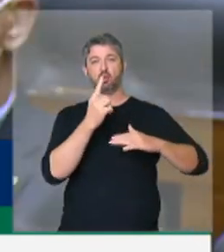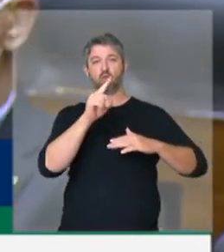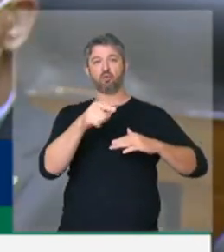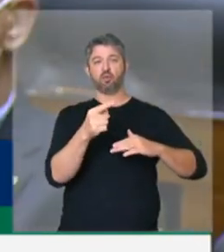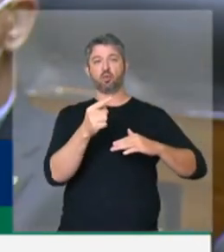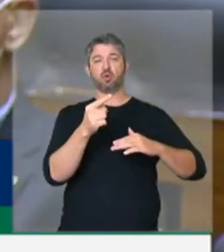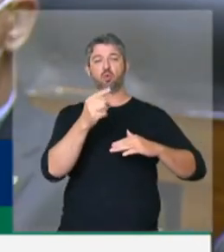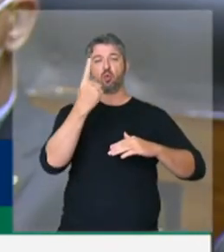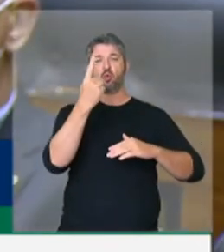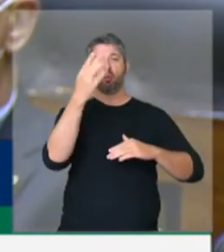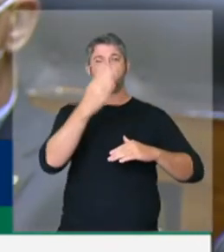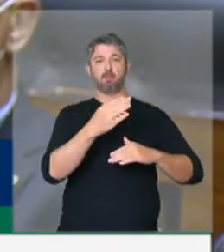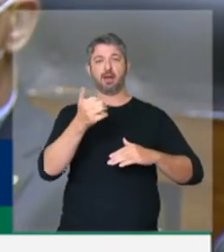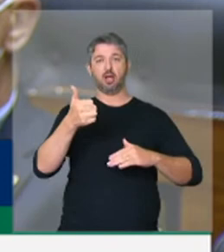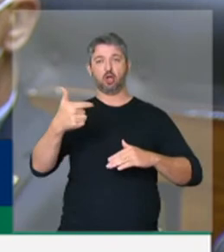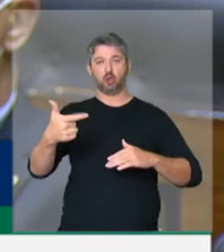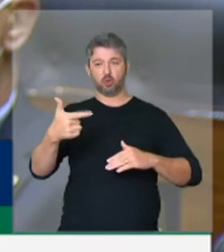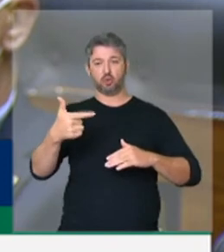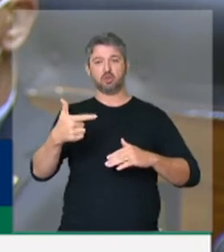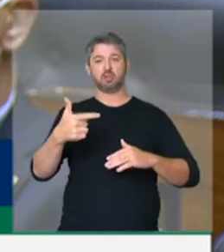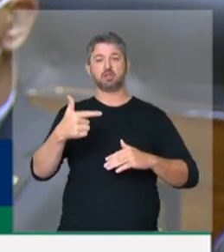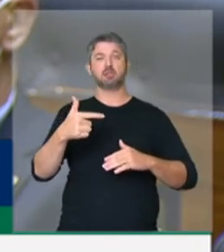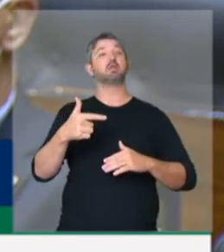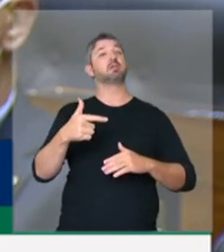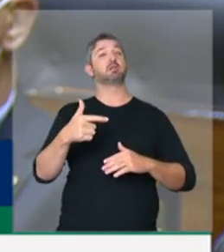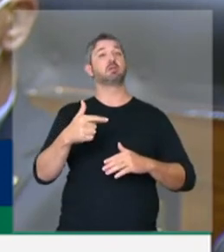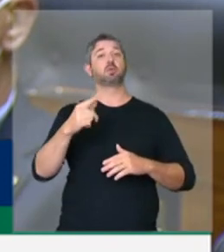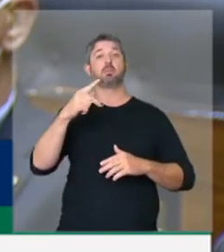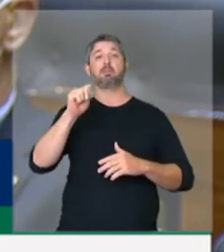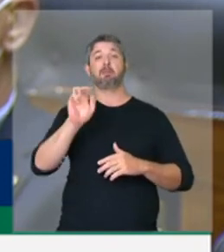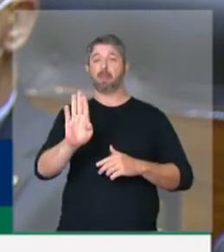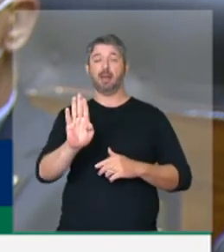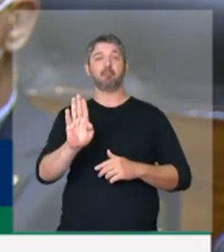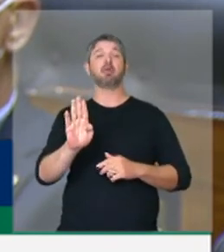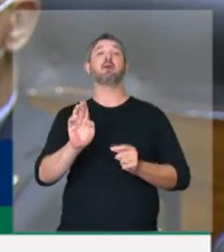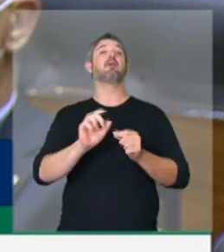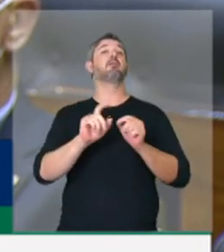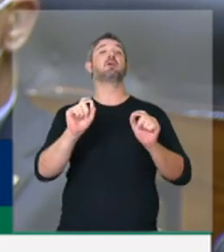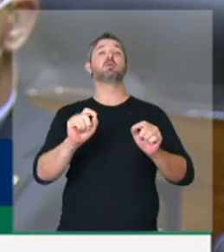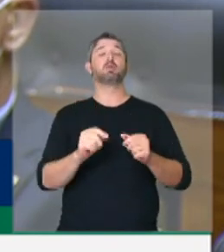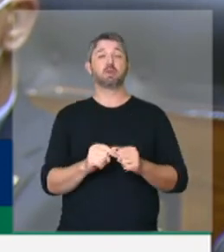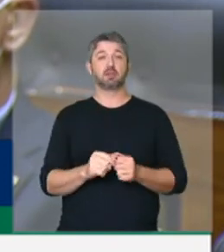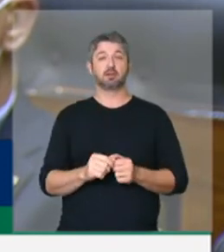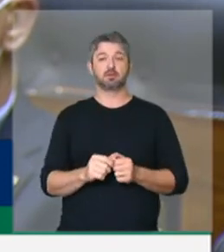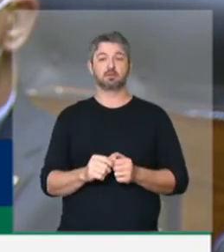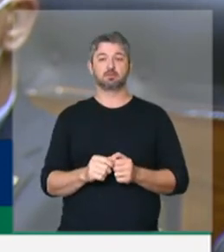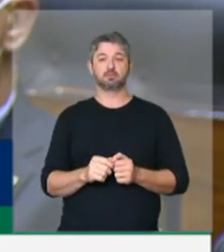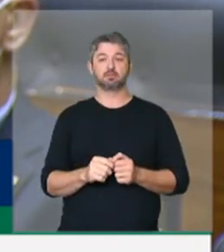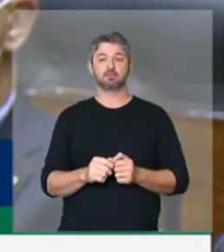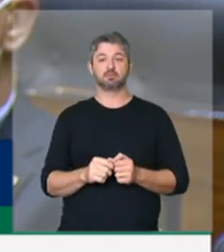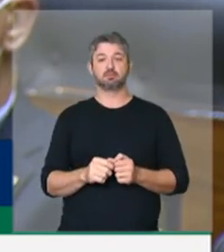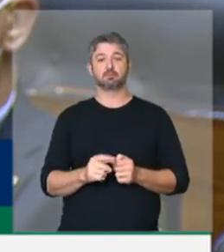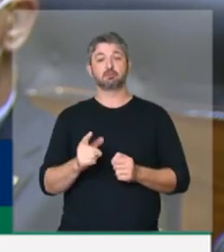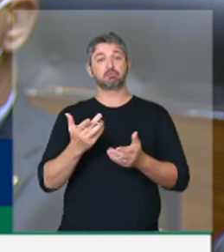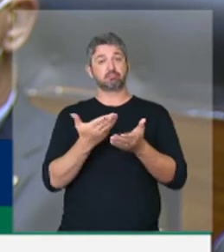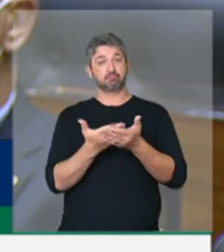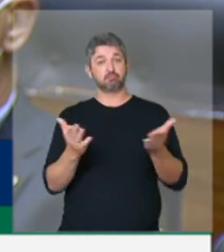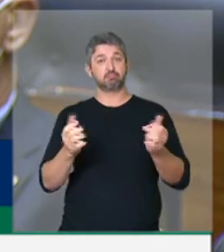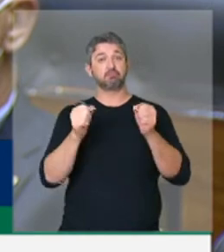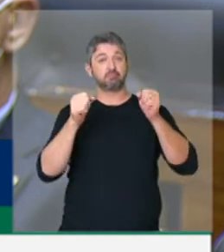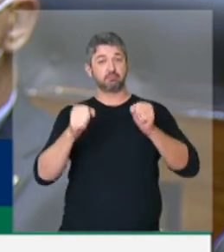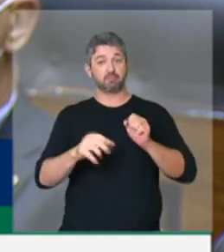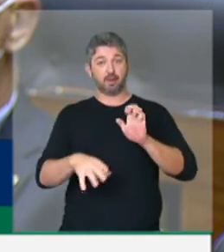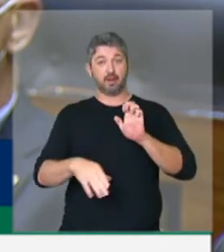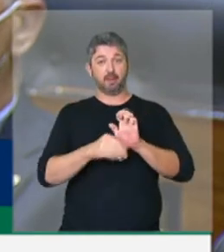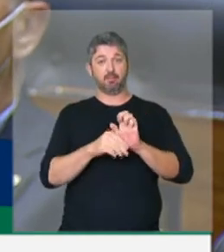1/12 do MAC e PAB, fazendo com que nós podemos perder as nossas